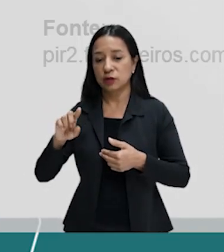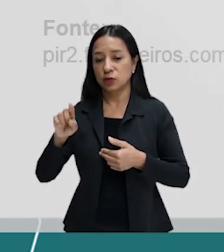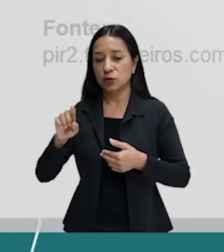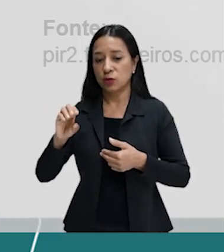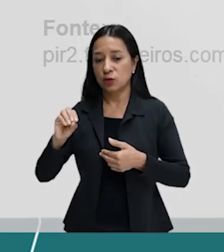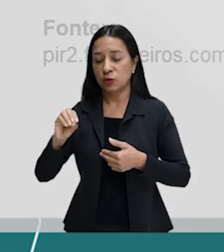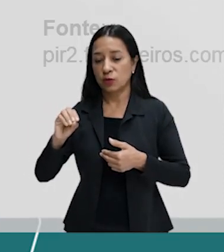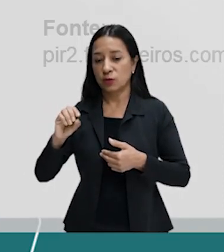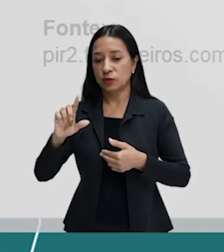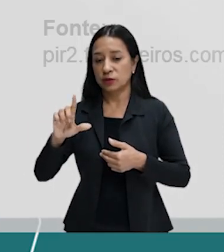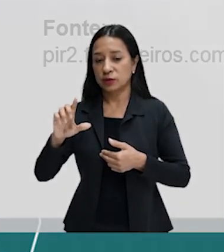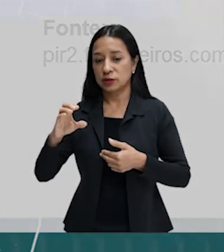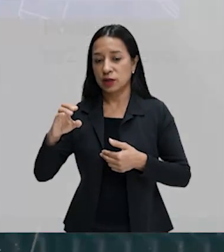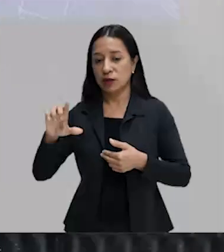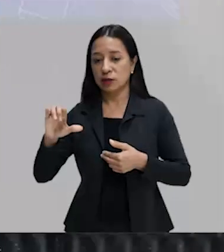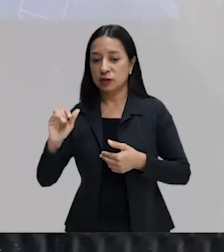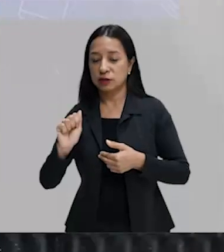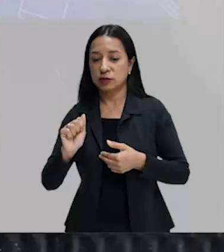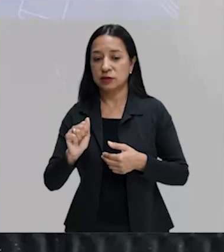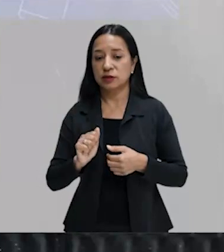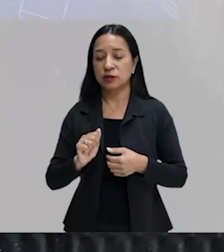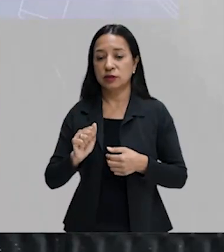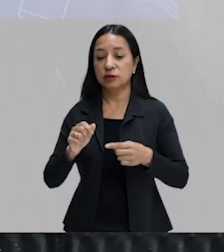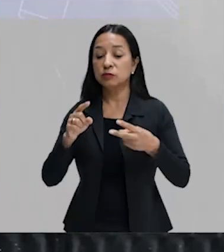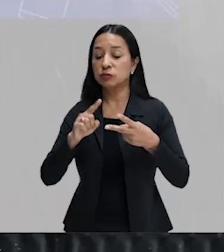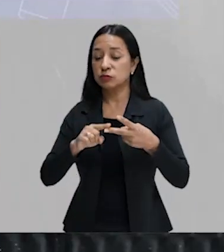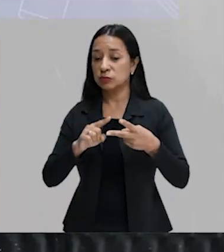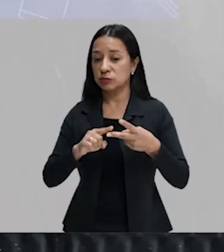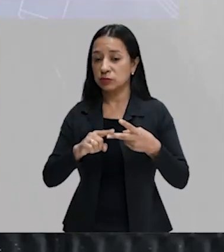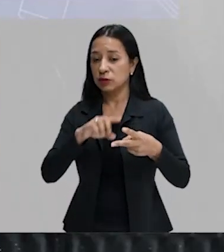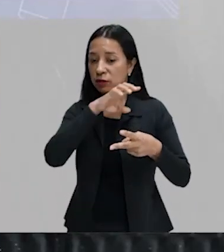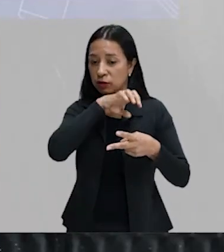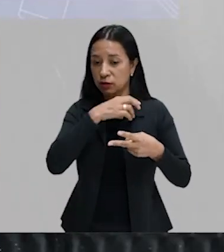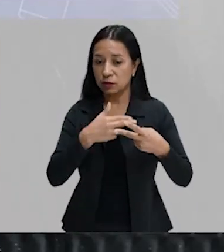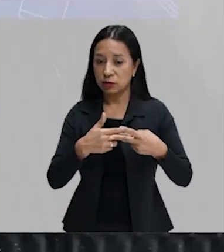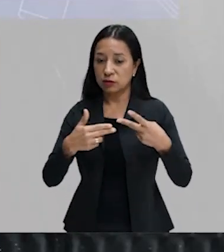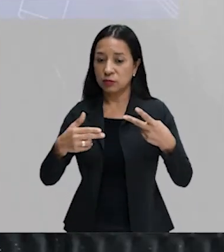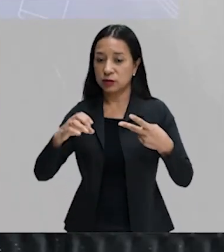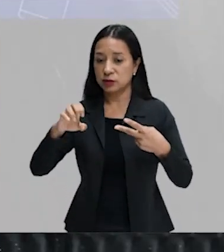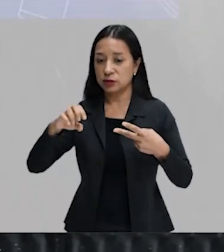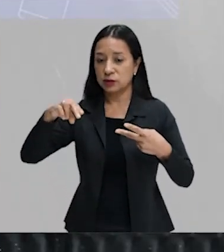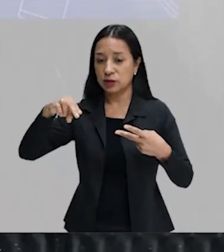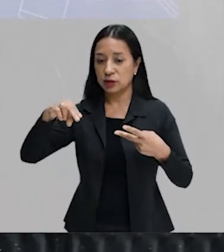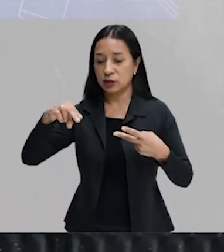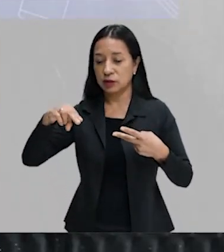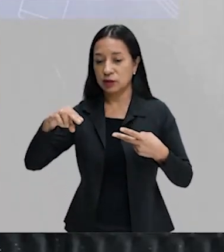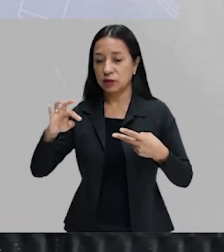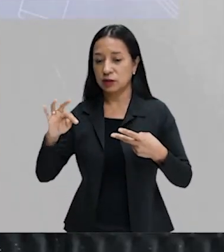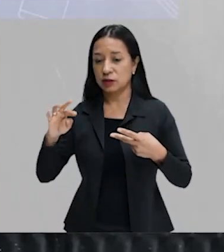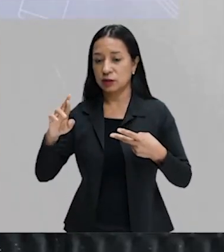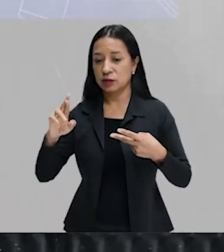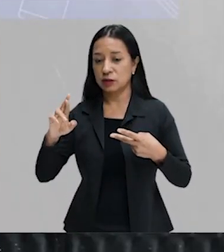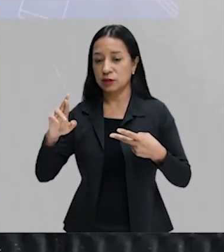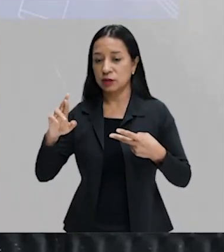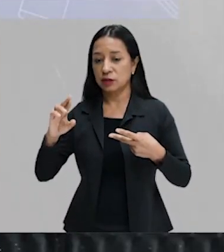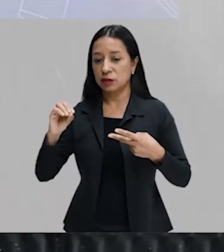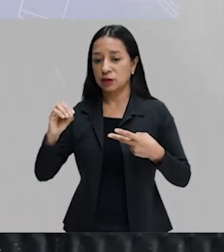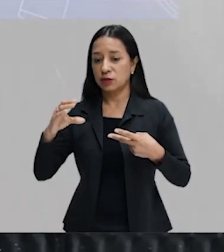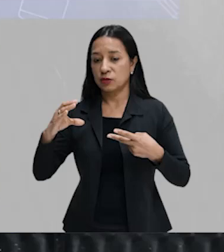por esquizocelia, e animais enterocélicos, onde o celoma se forma